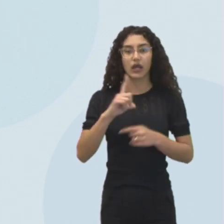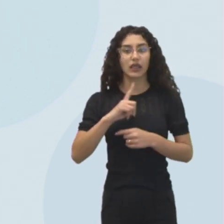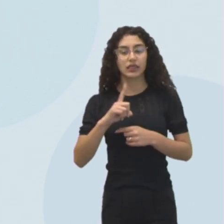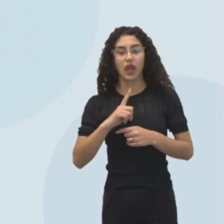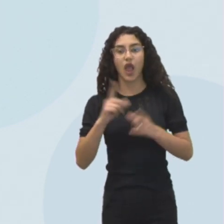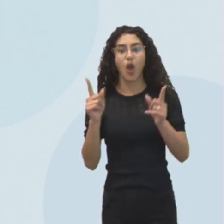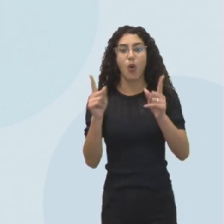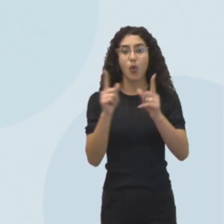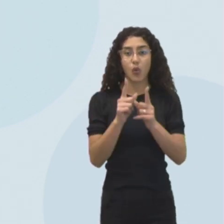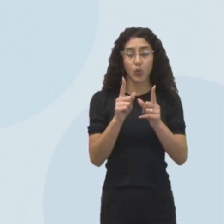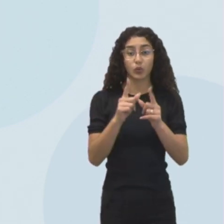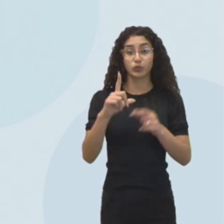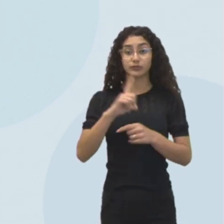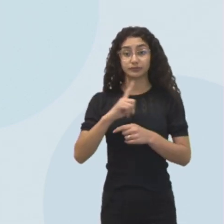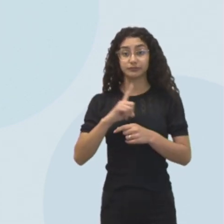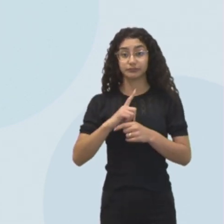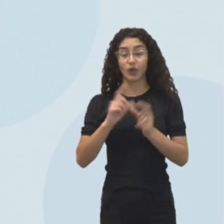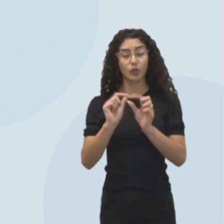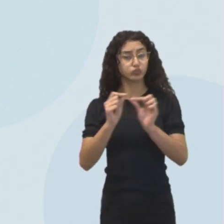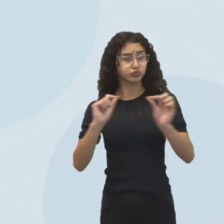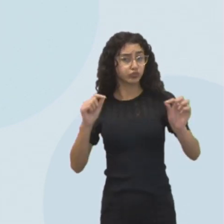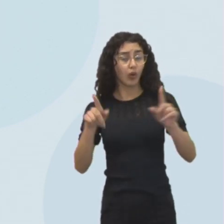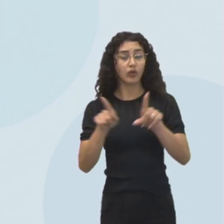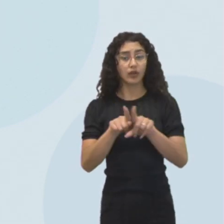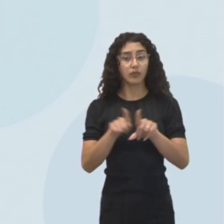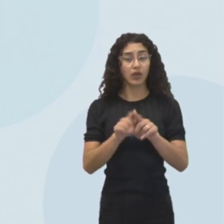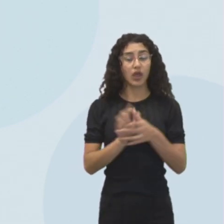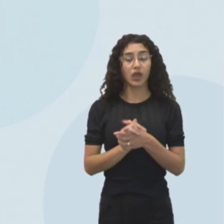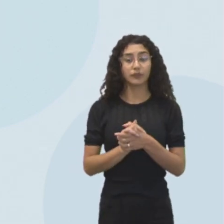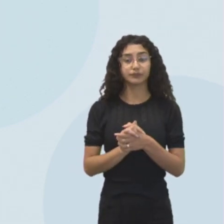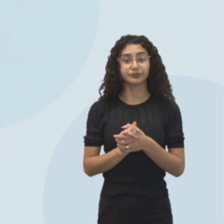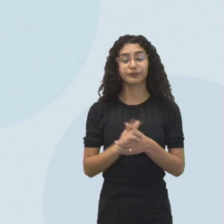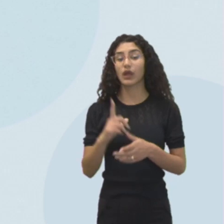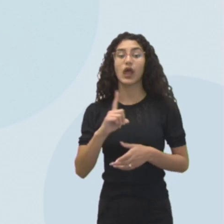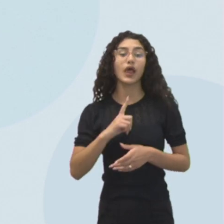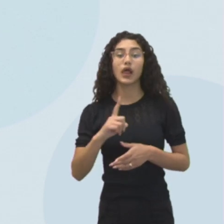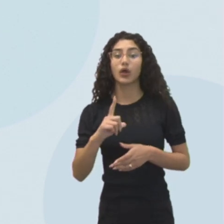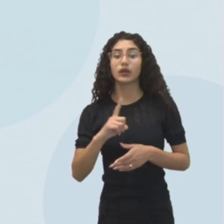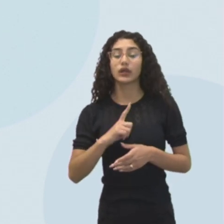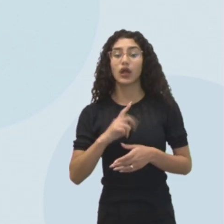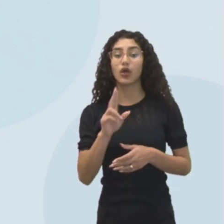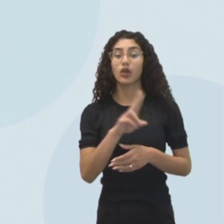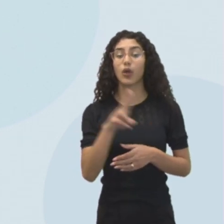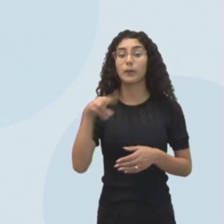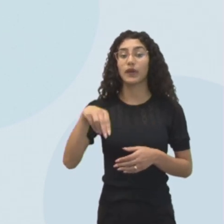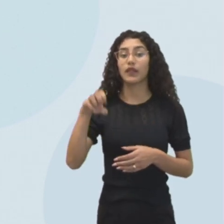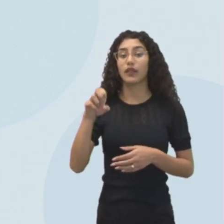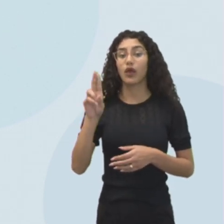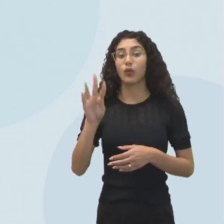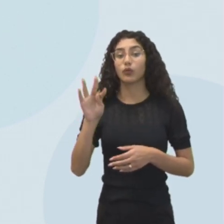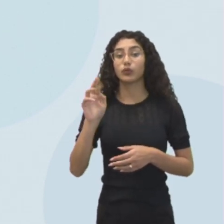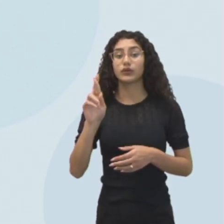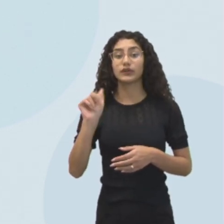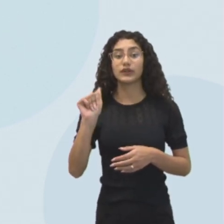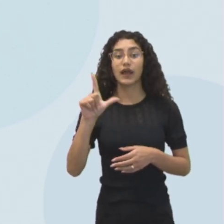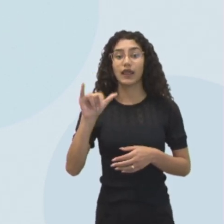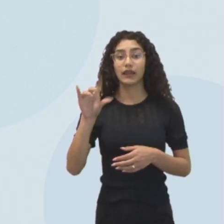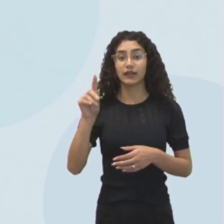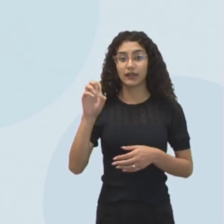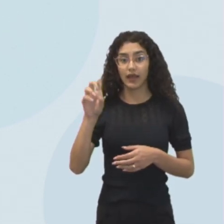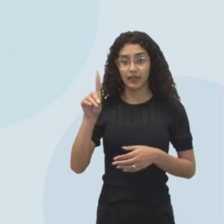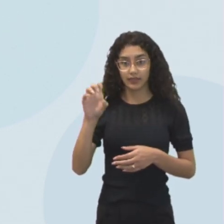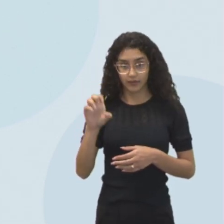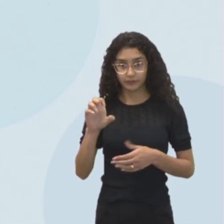curta, documentário, longa-metragem, ele não tem a chamada neutralidade diante dos fatos,